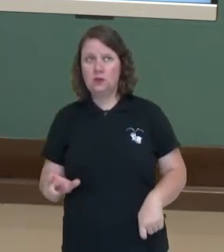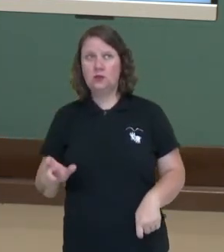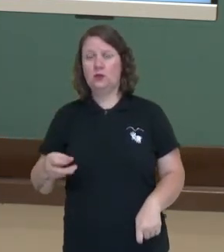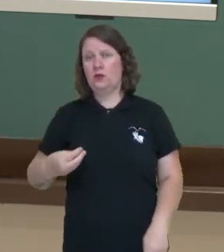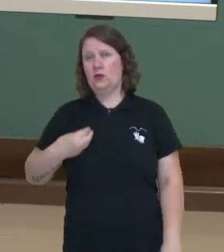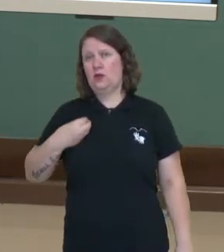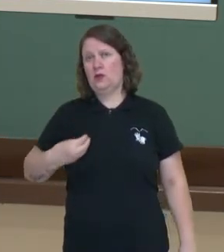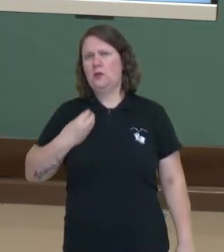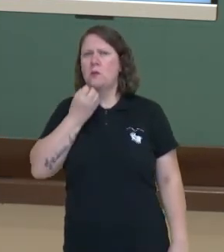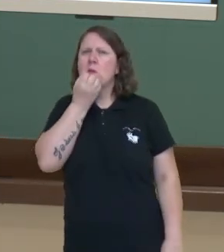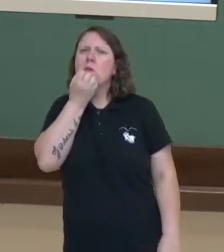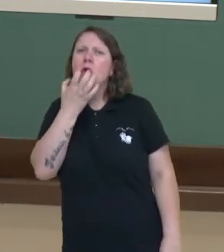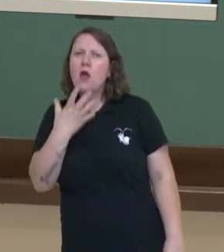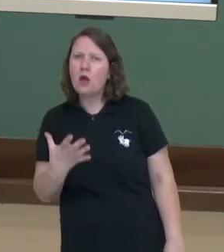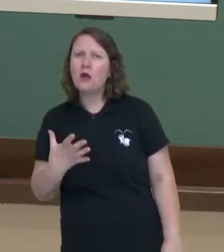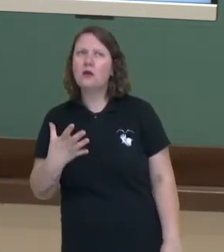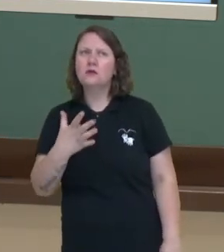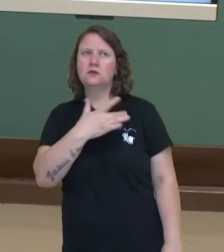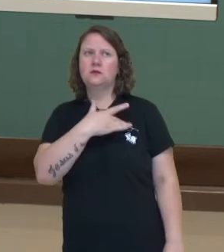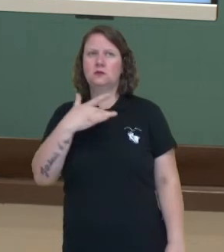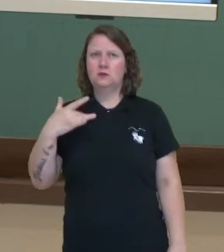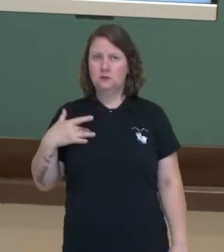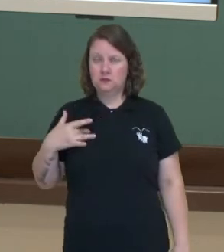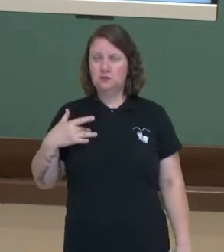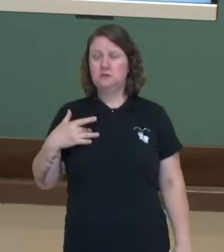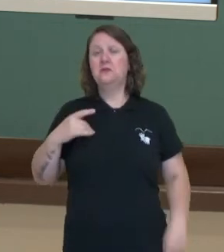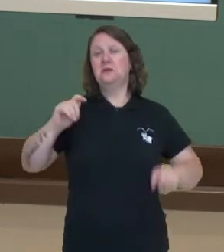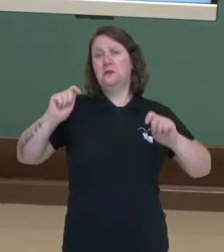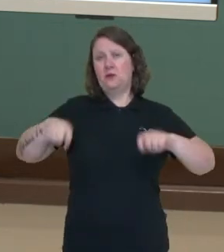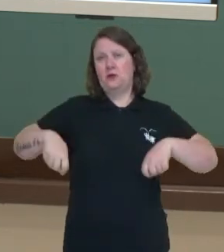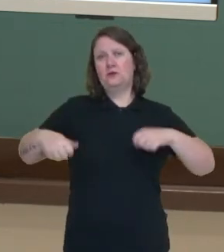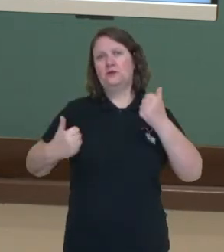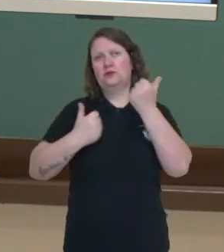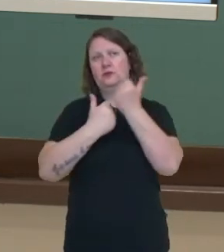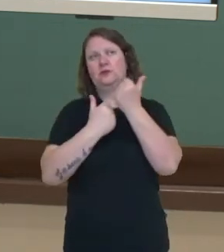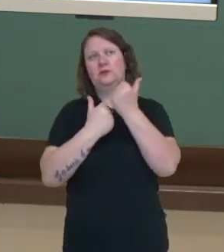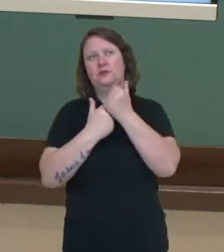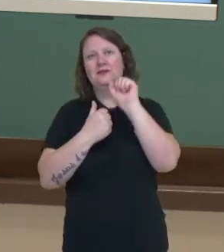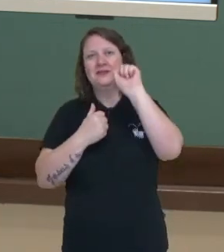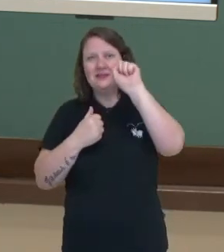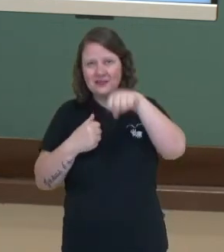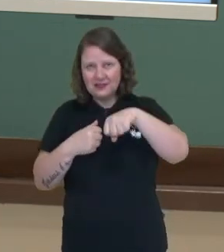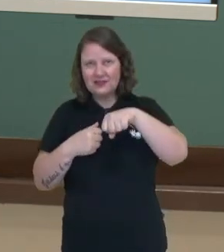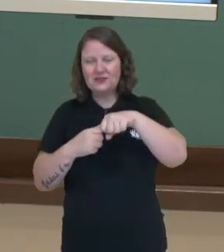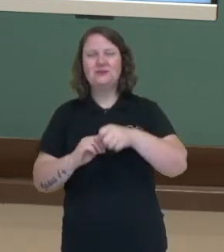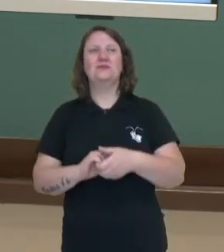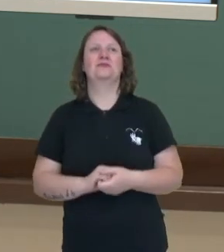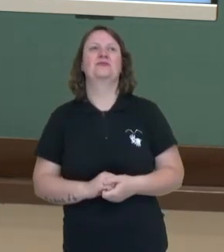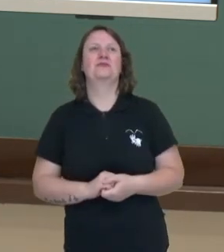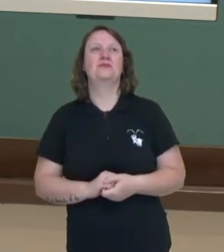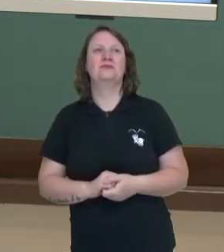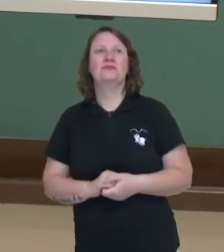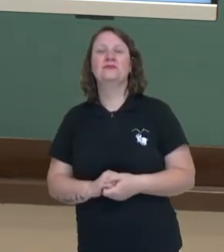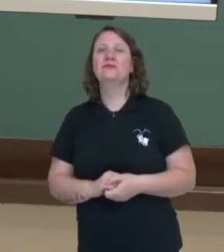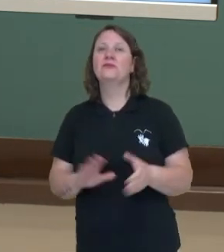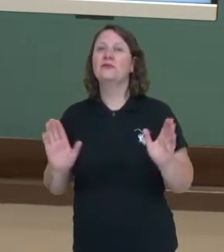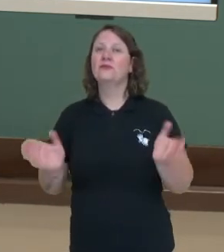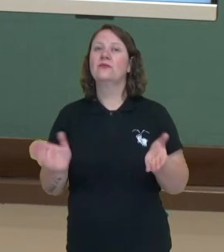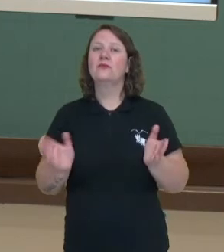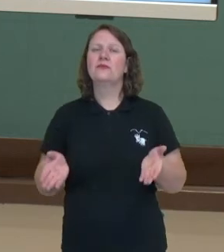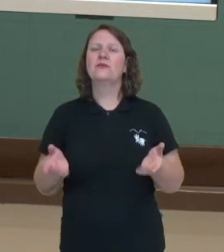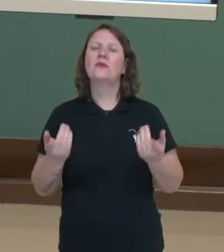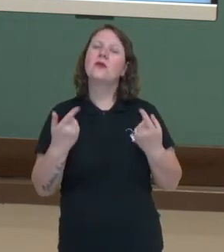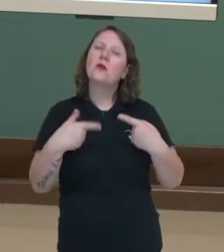fazer essa substituição por uma oração, inclusive. Então, sim, é possível. O que